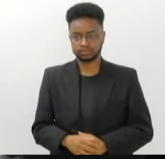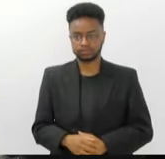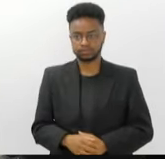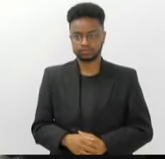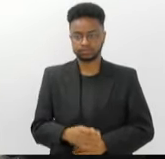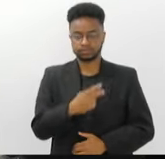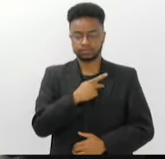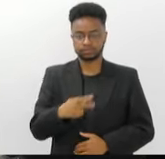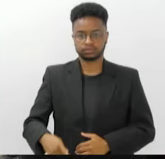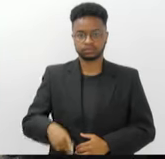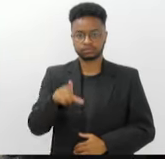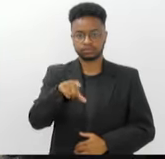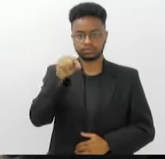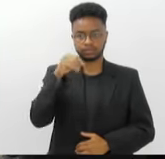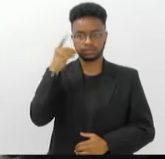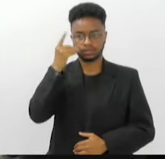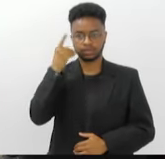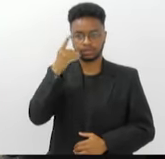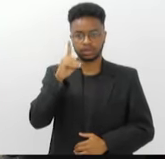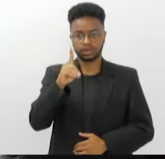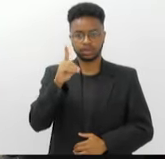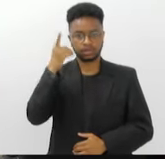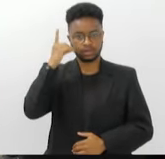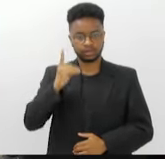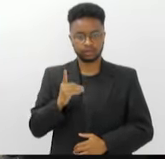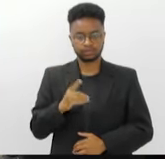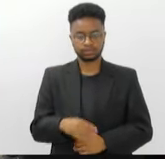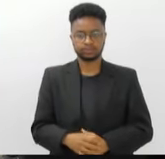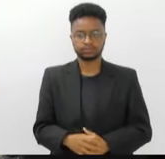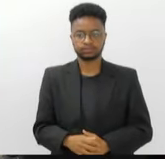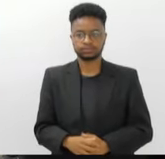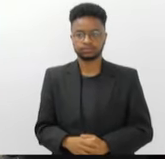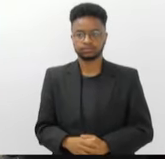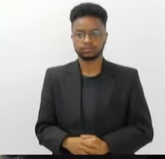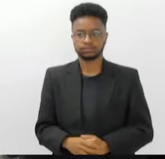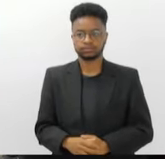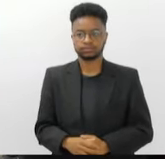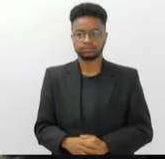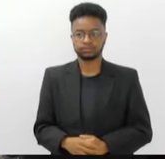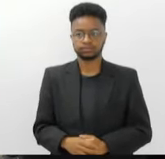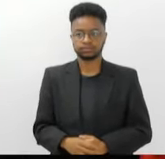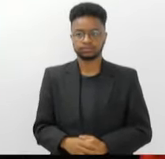Presidência, designa a deputada Dani Monteiro, por favor.